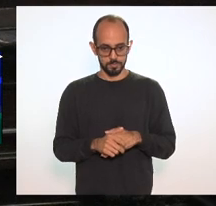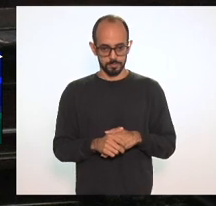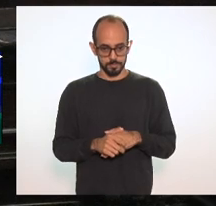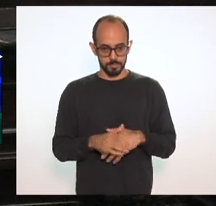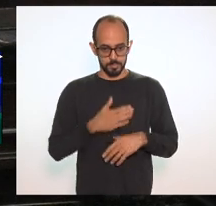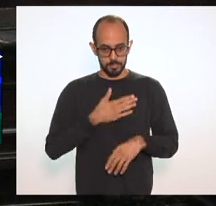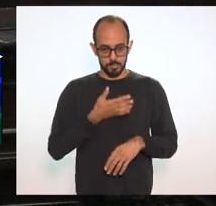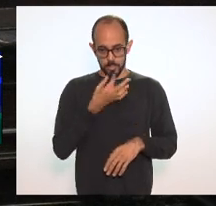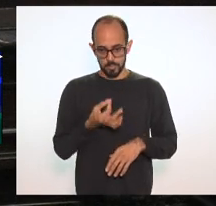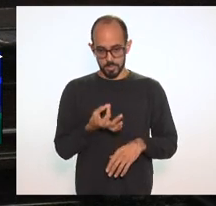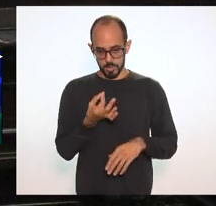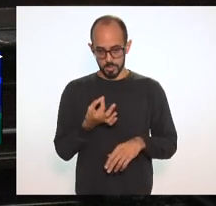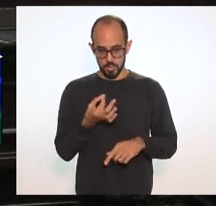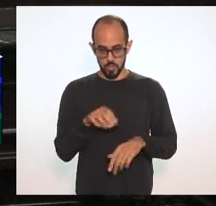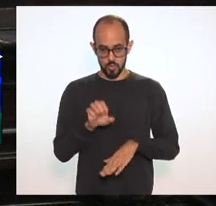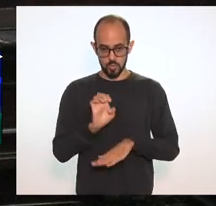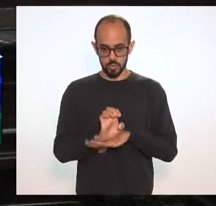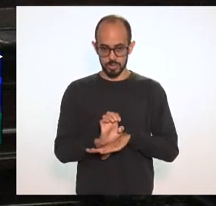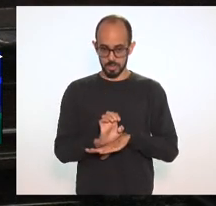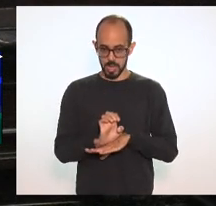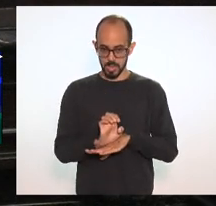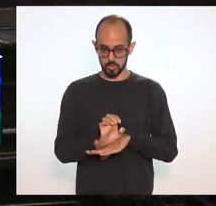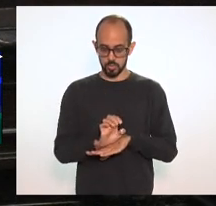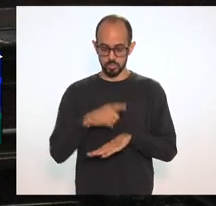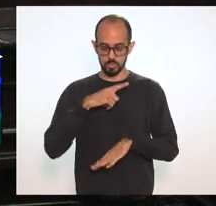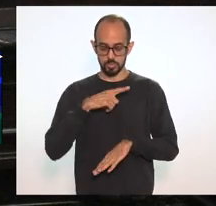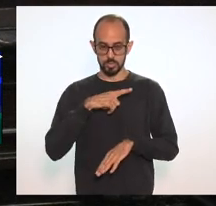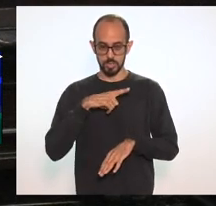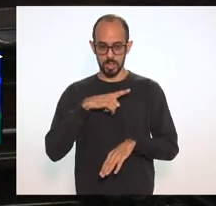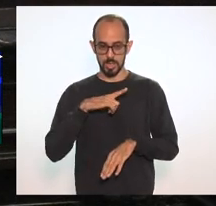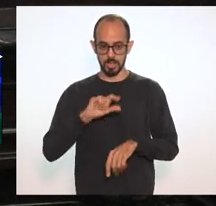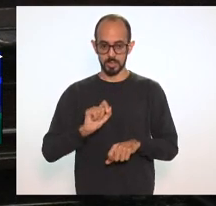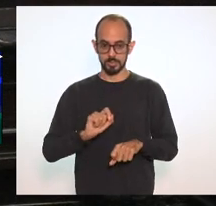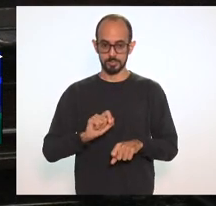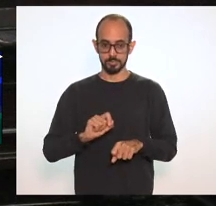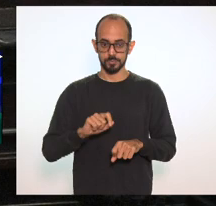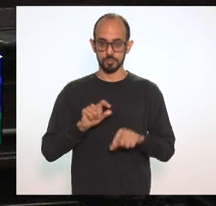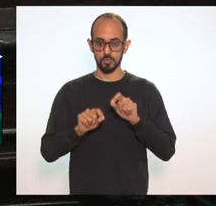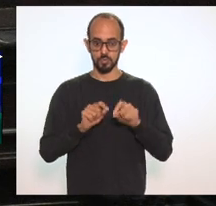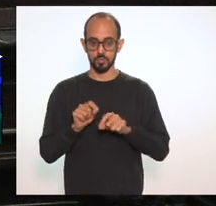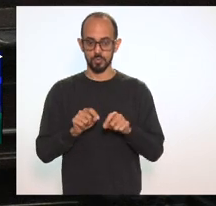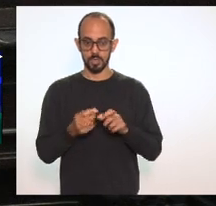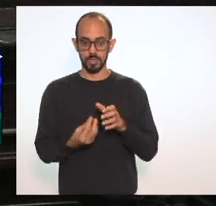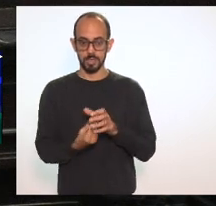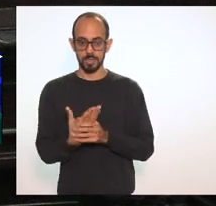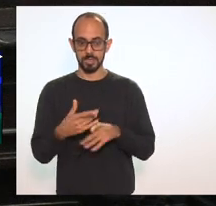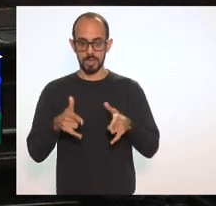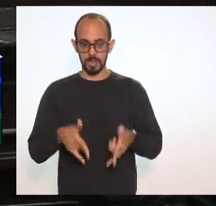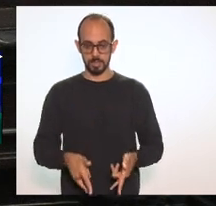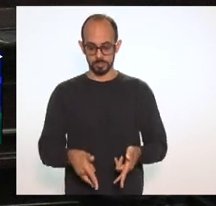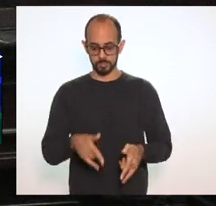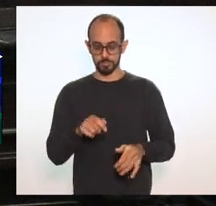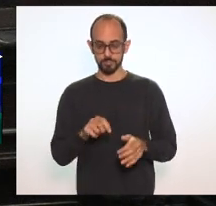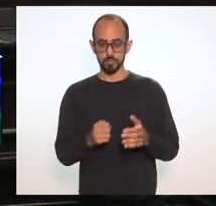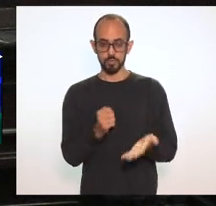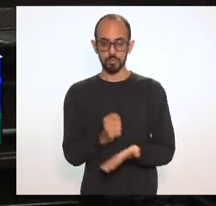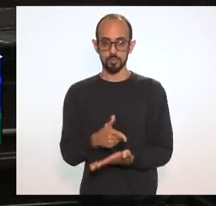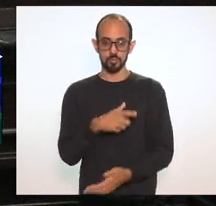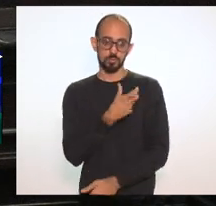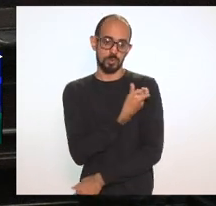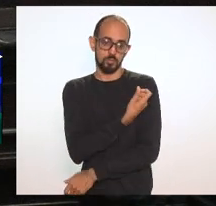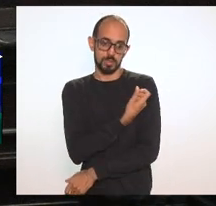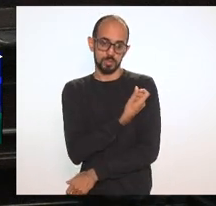e na minha opinião ao estado cabe única e exclusivamente criar leitos e comprar a vacina quando